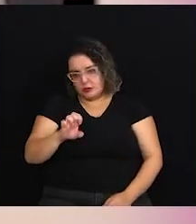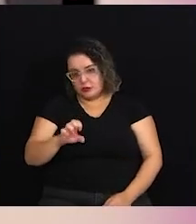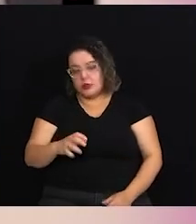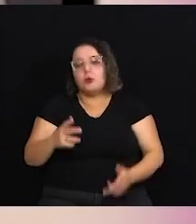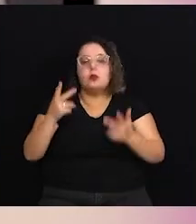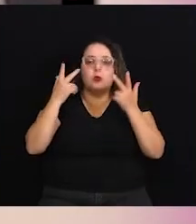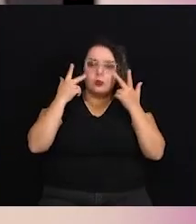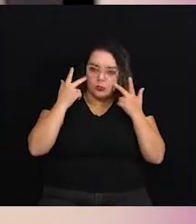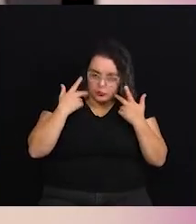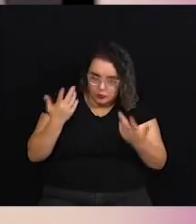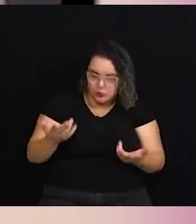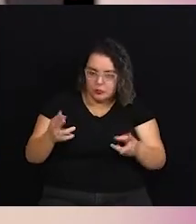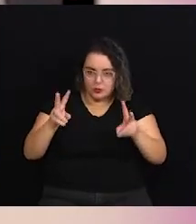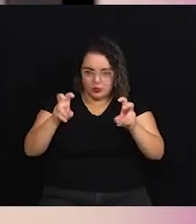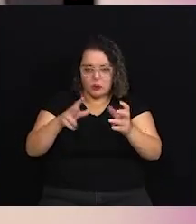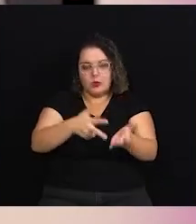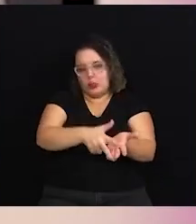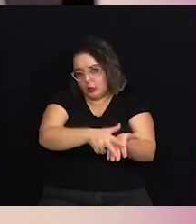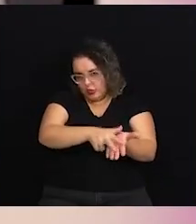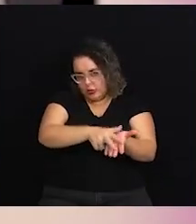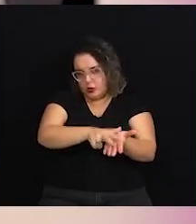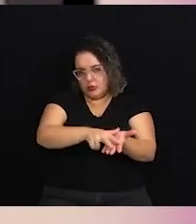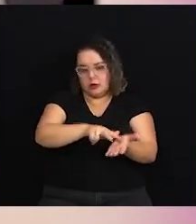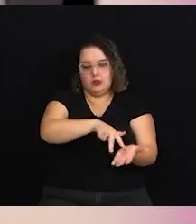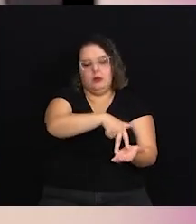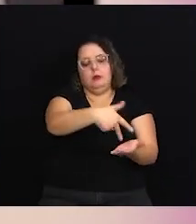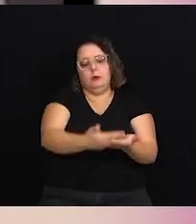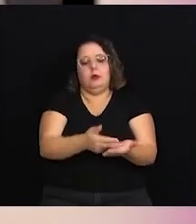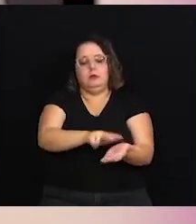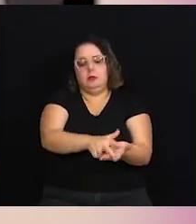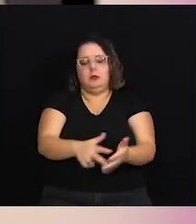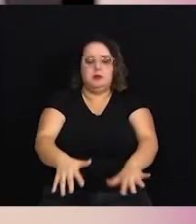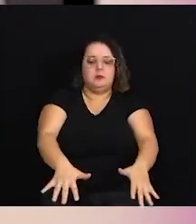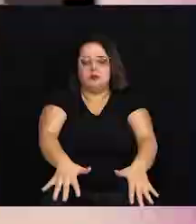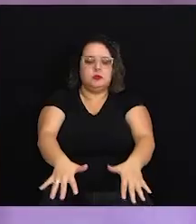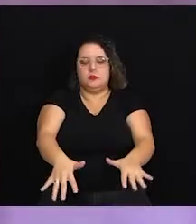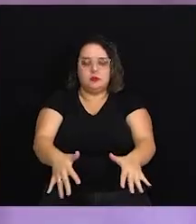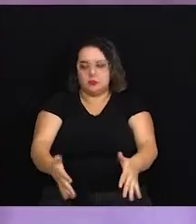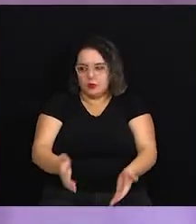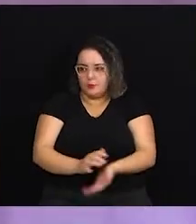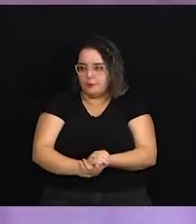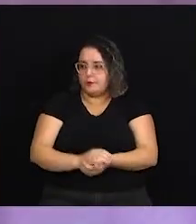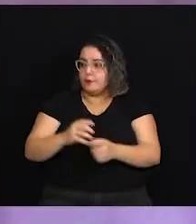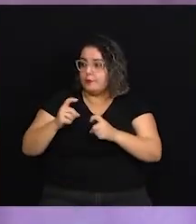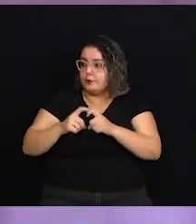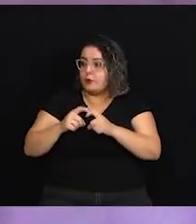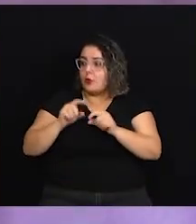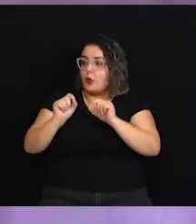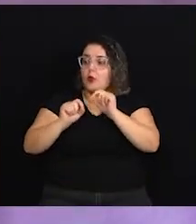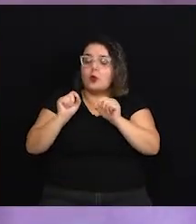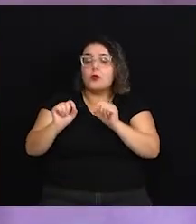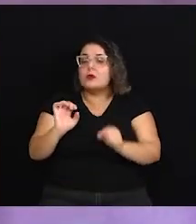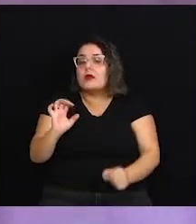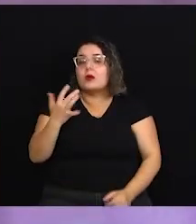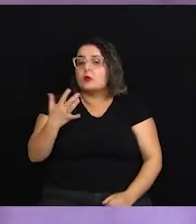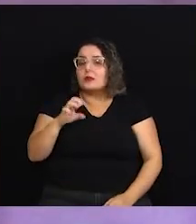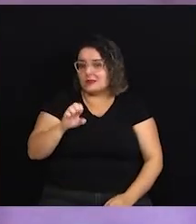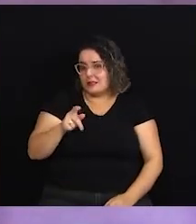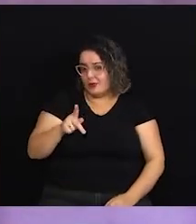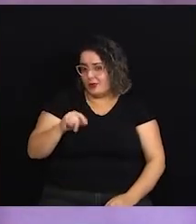mais comum é a famosa convulsão que cai no chão e Celebrar e doutor o que causa